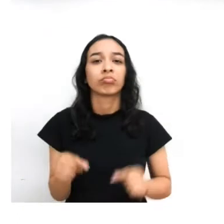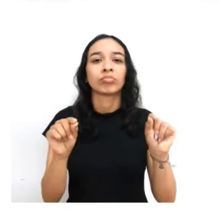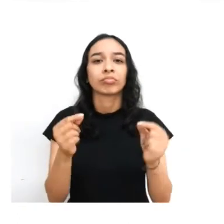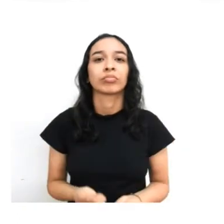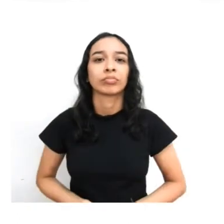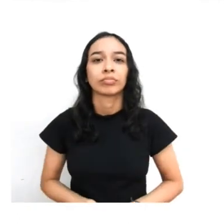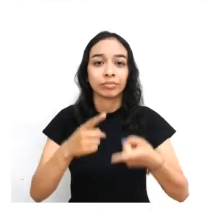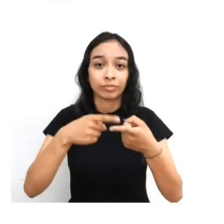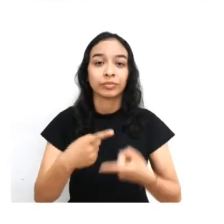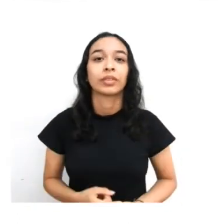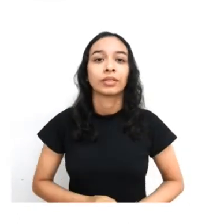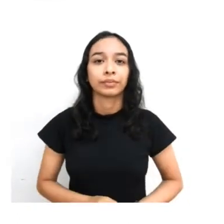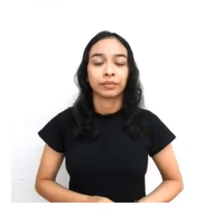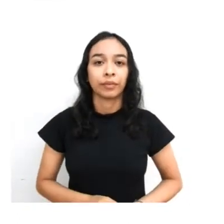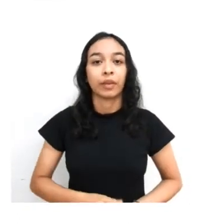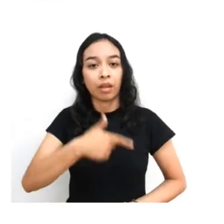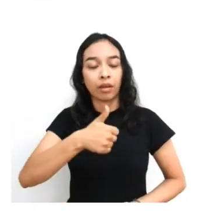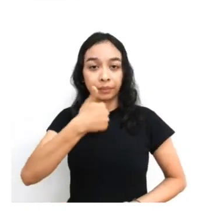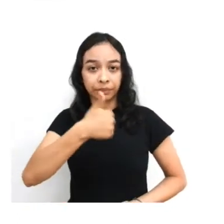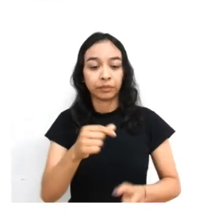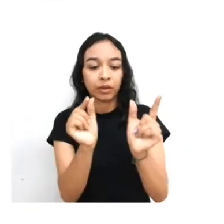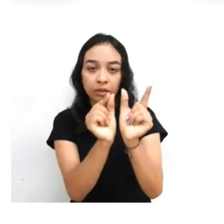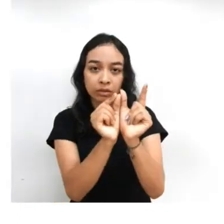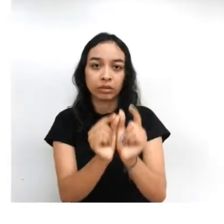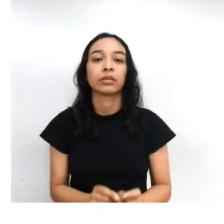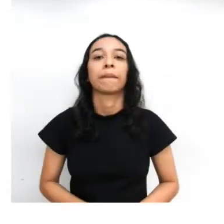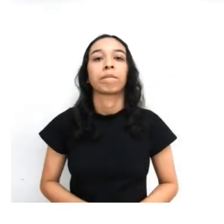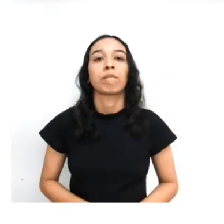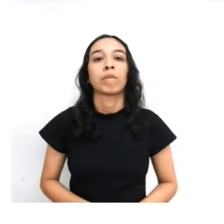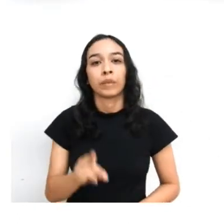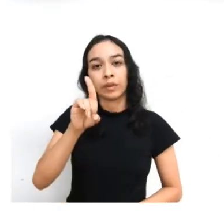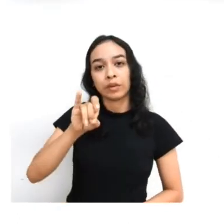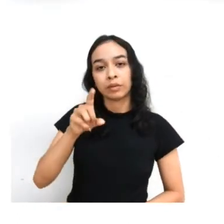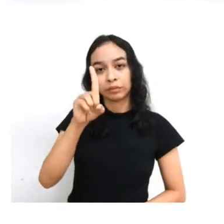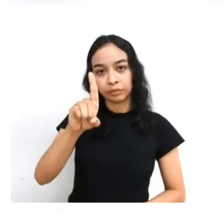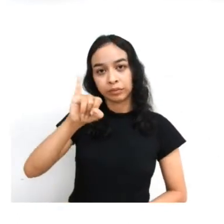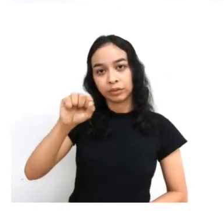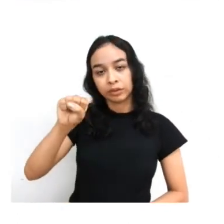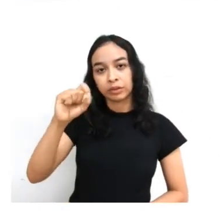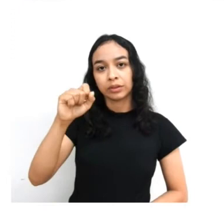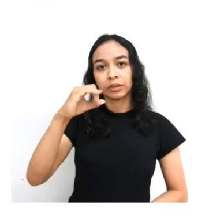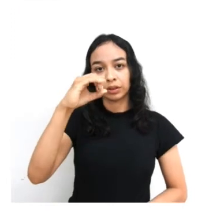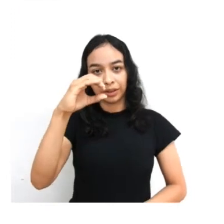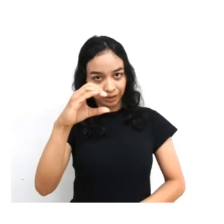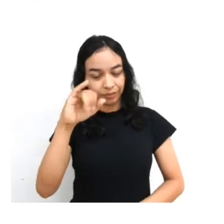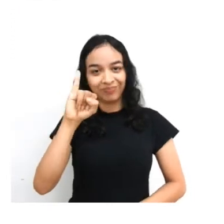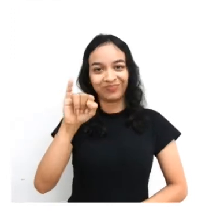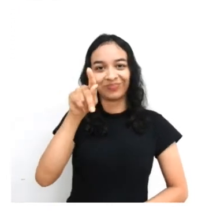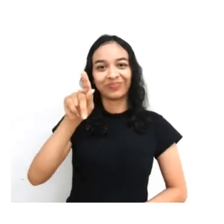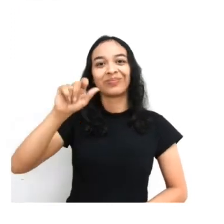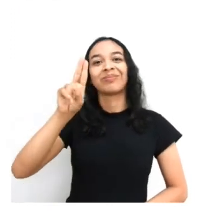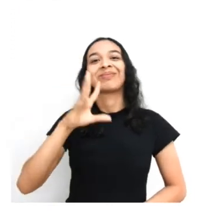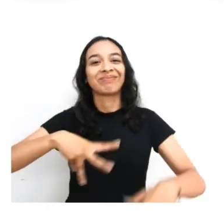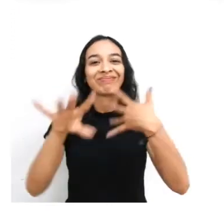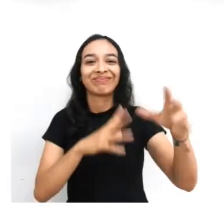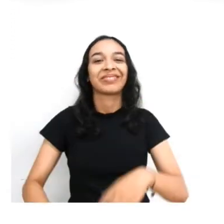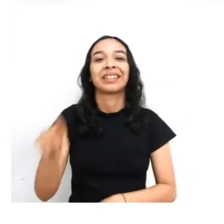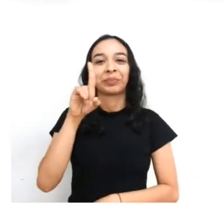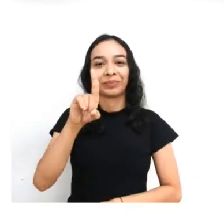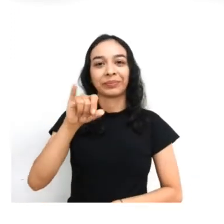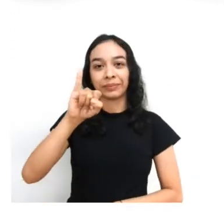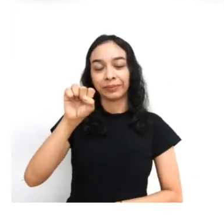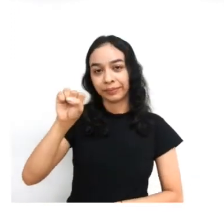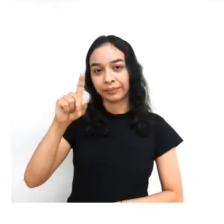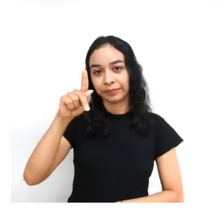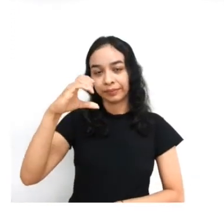Também temos aqui outra desinência de nominativo. Por que nós temos 3 desinências